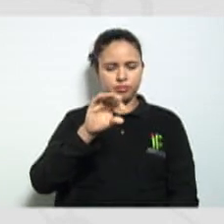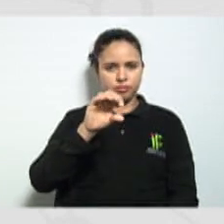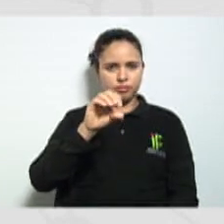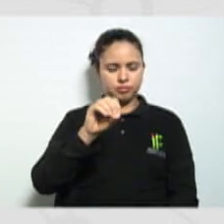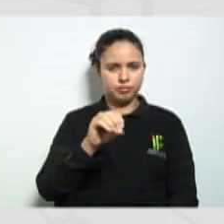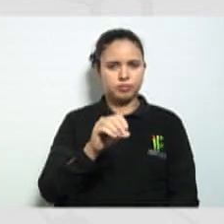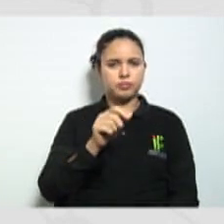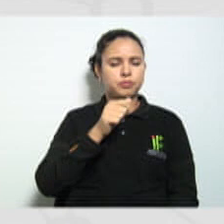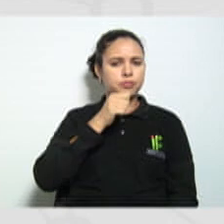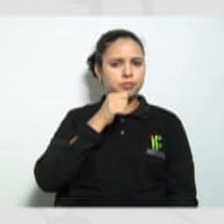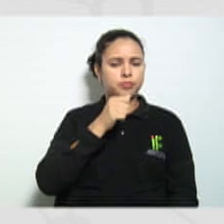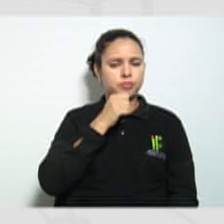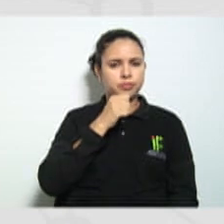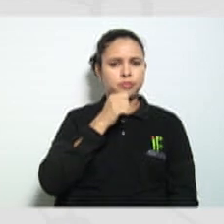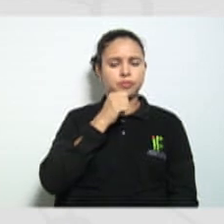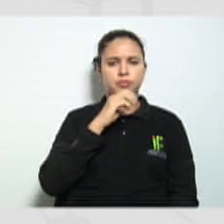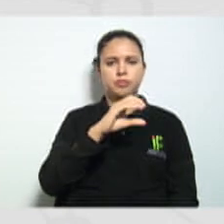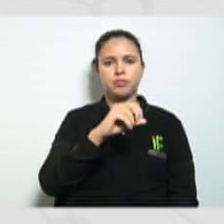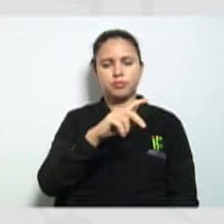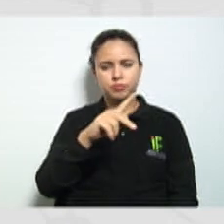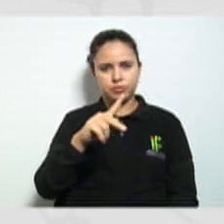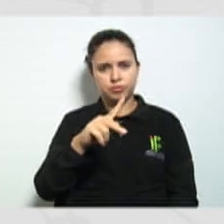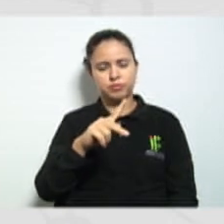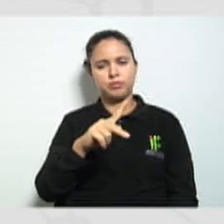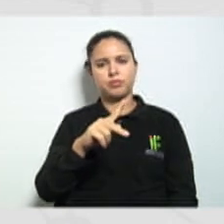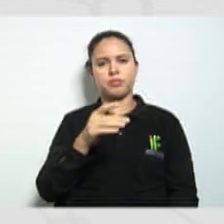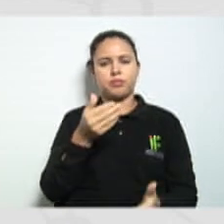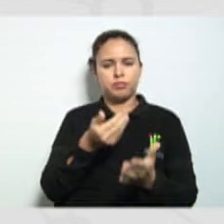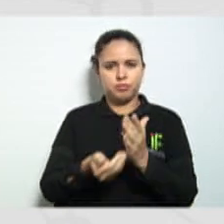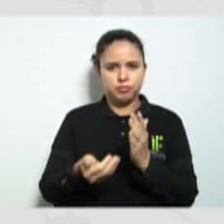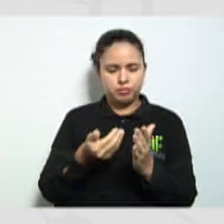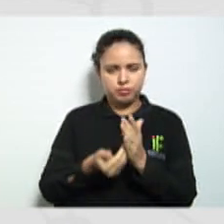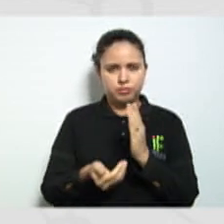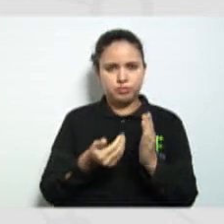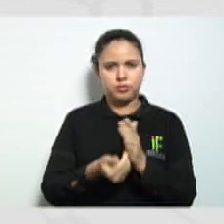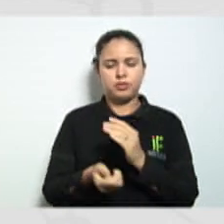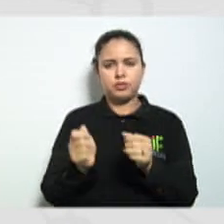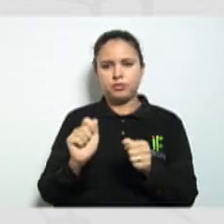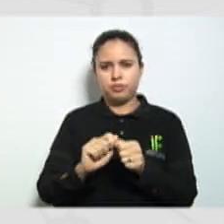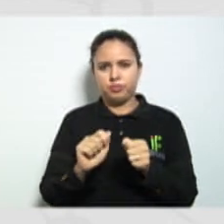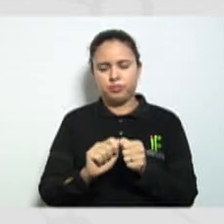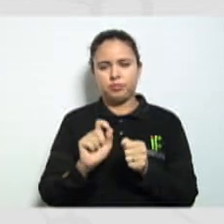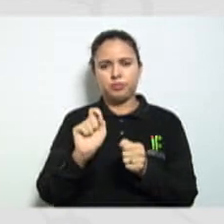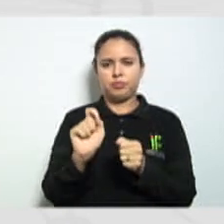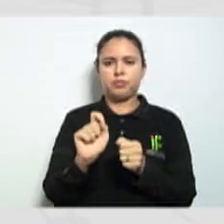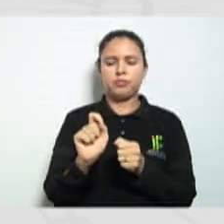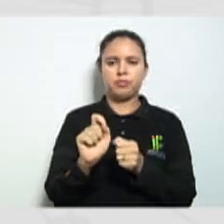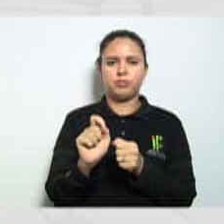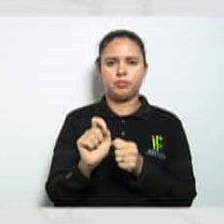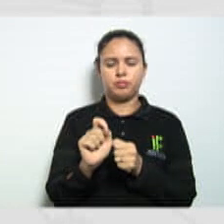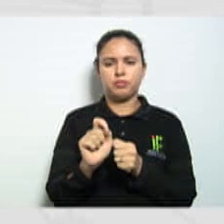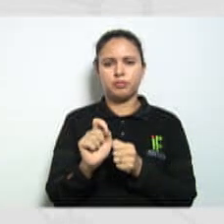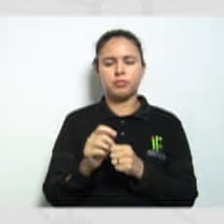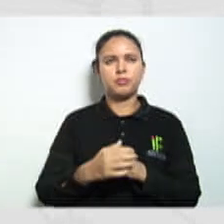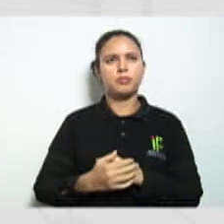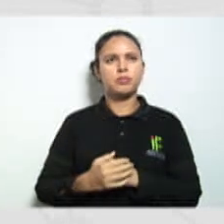dê prejuízo. O que eu faço? Então, eu vou pegar, esse deu prejuízo,